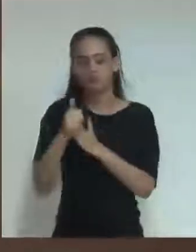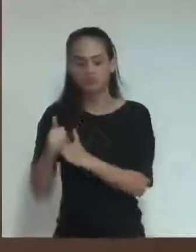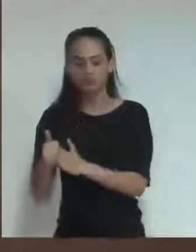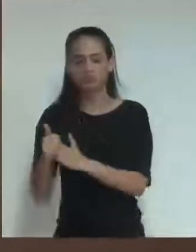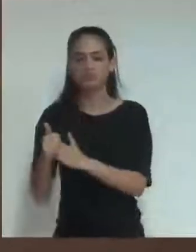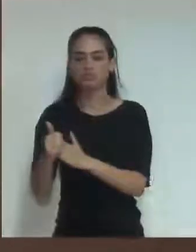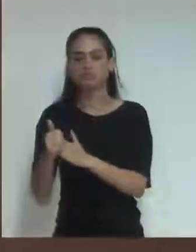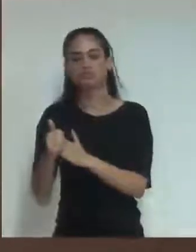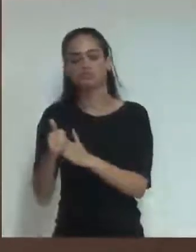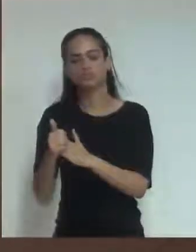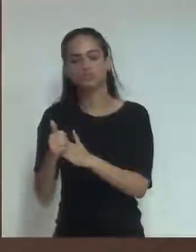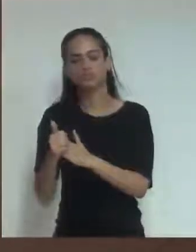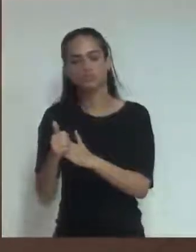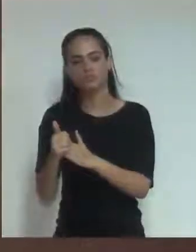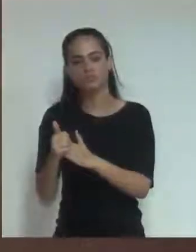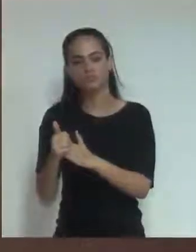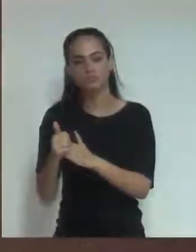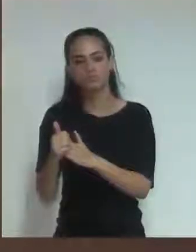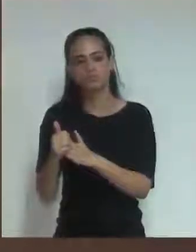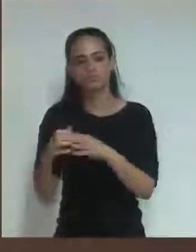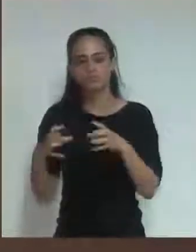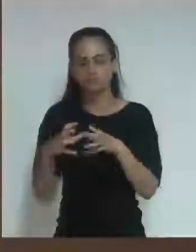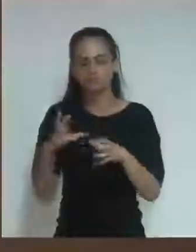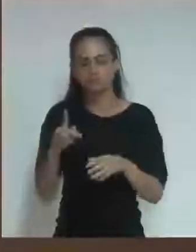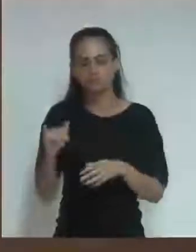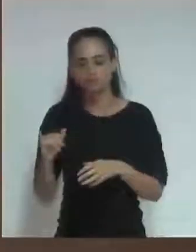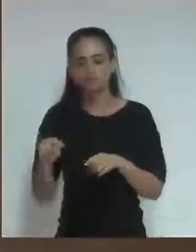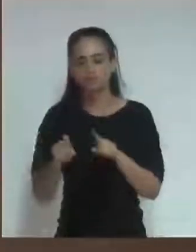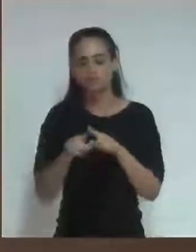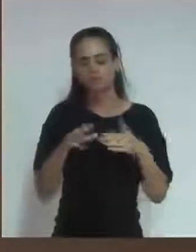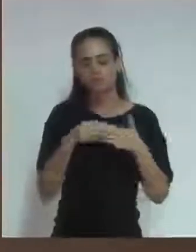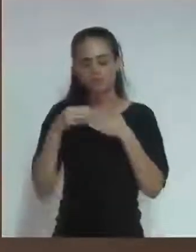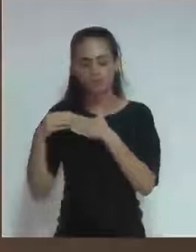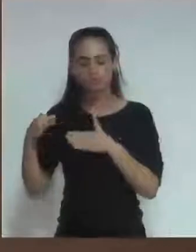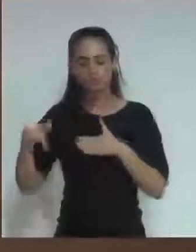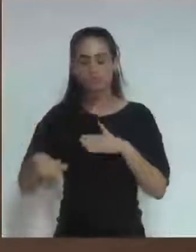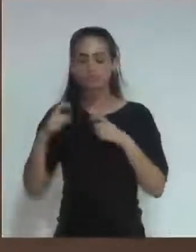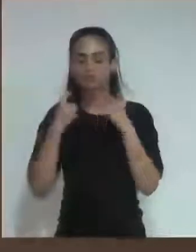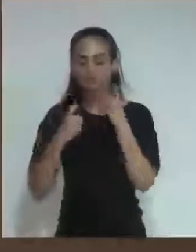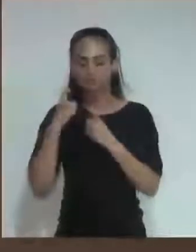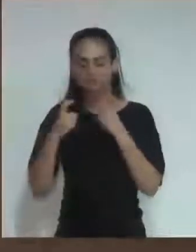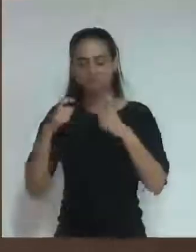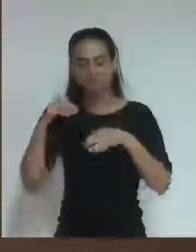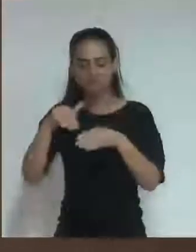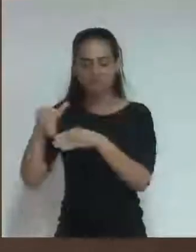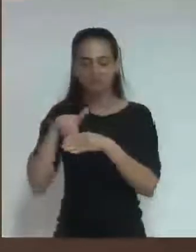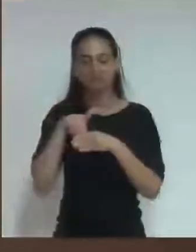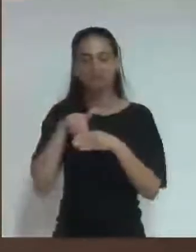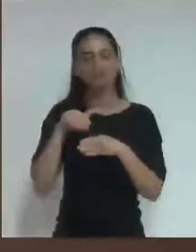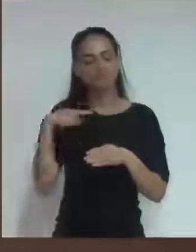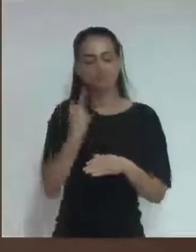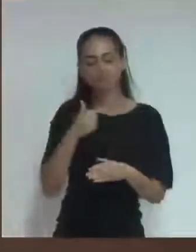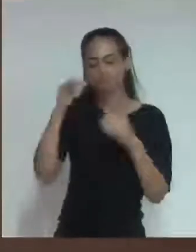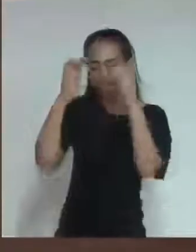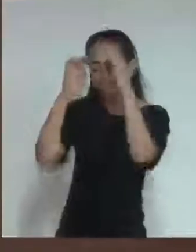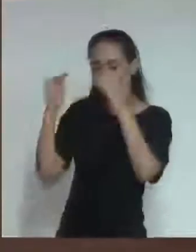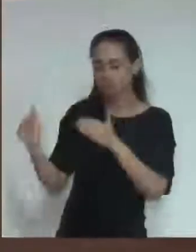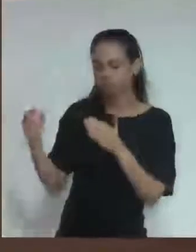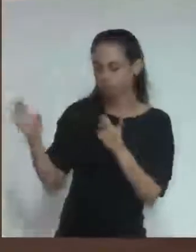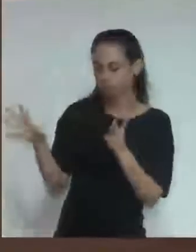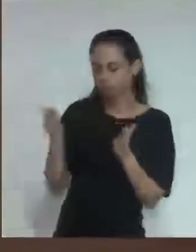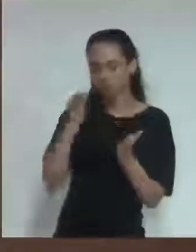para enviar para a votação aqui do plenário, nós colocamos. Agora, olha só